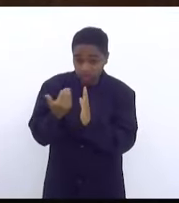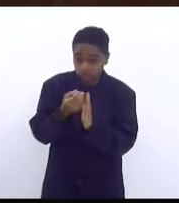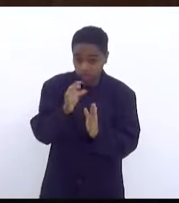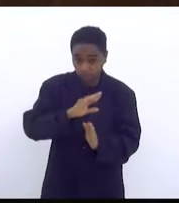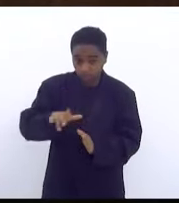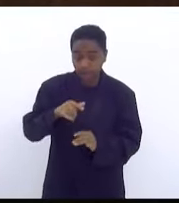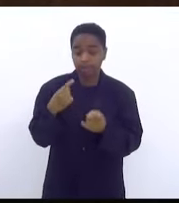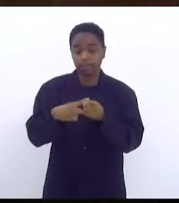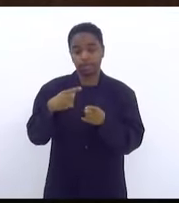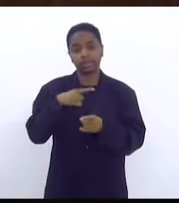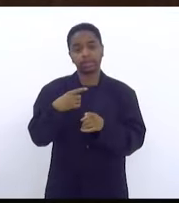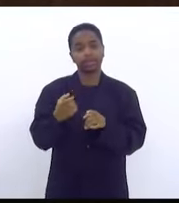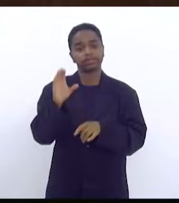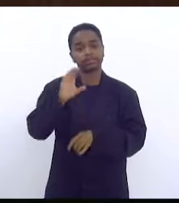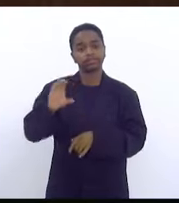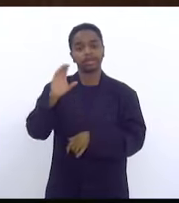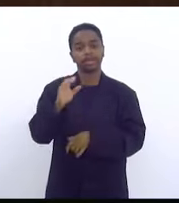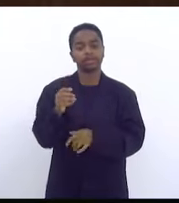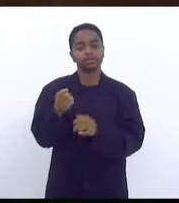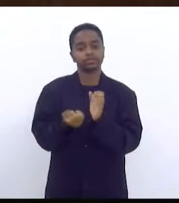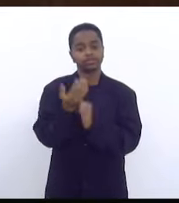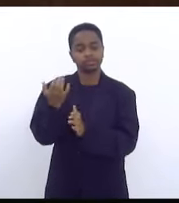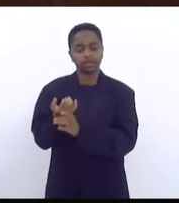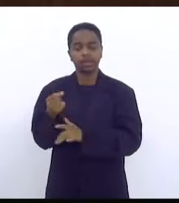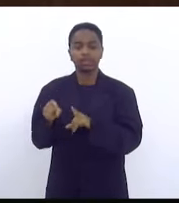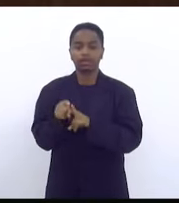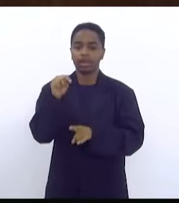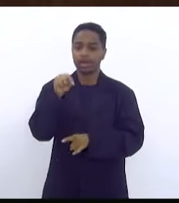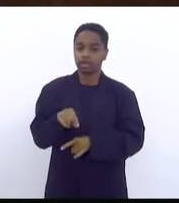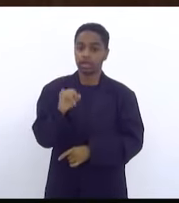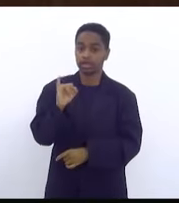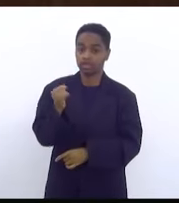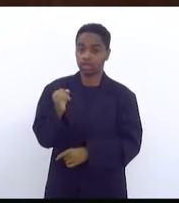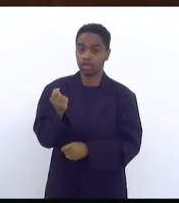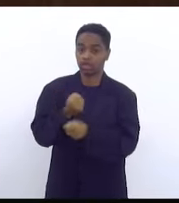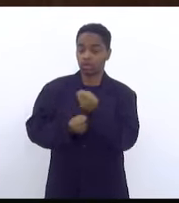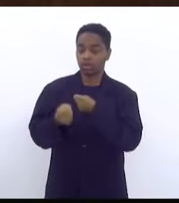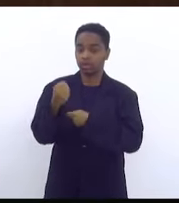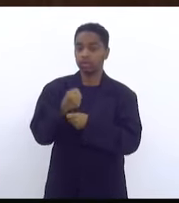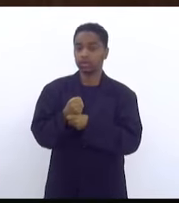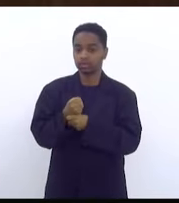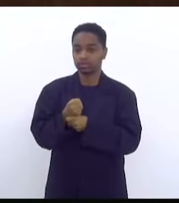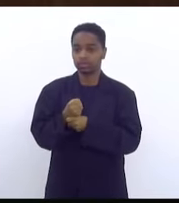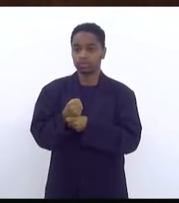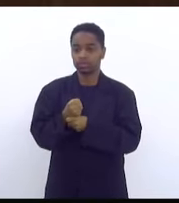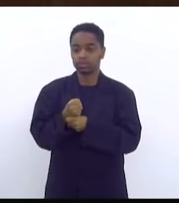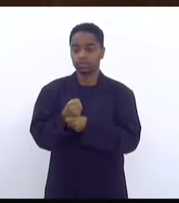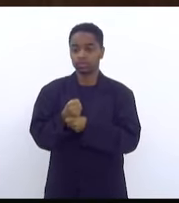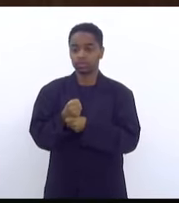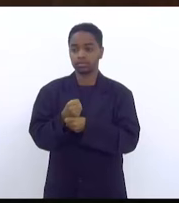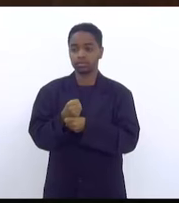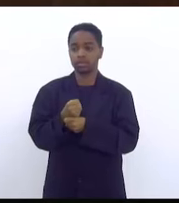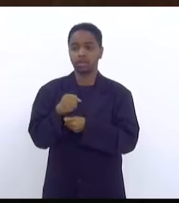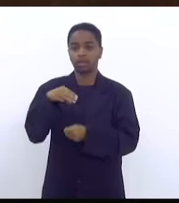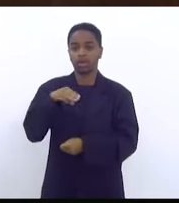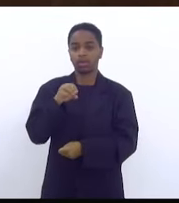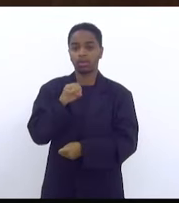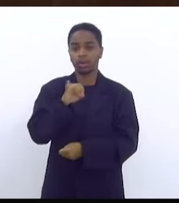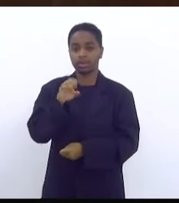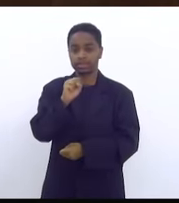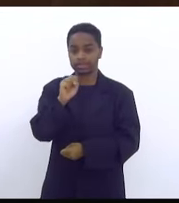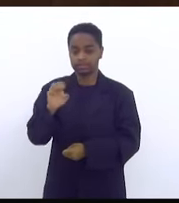essa produção científica. Essa casa, quando em janeiro do ano passado o congolês Moïse Kabangambé